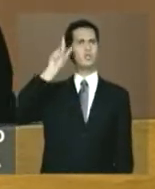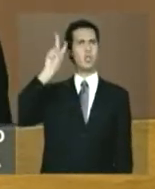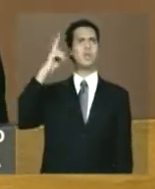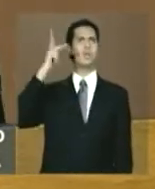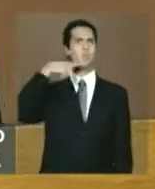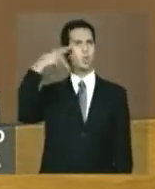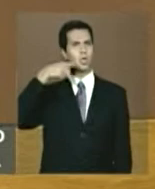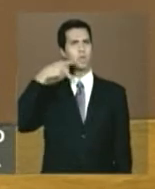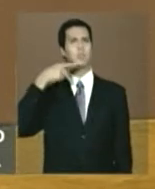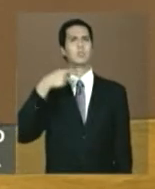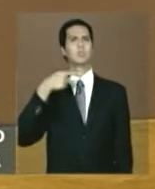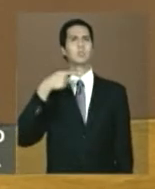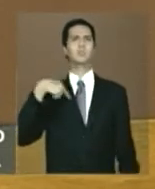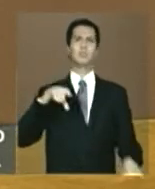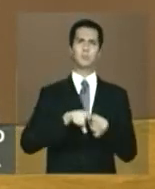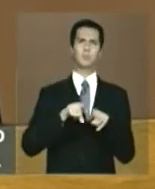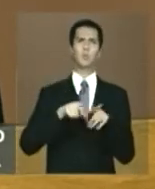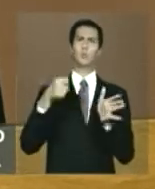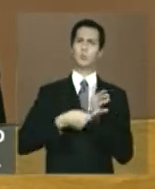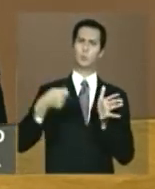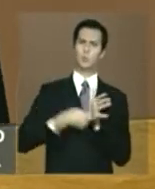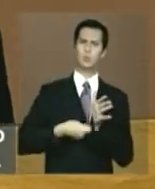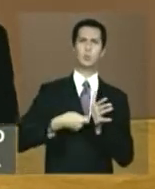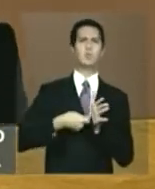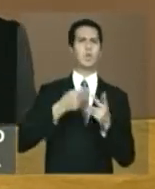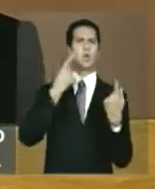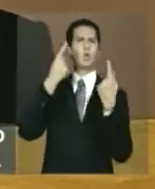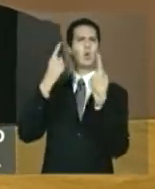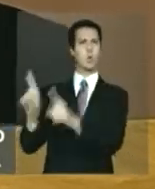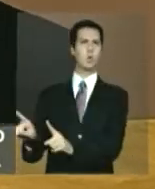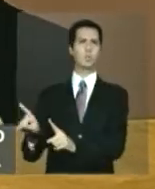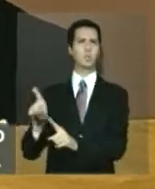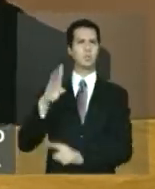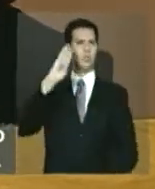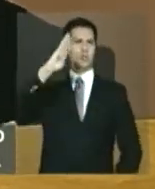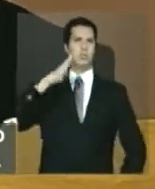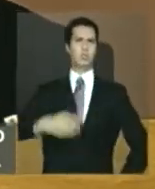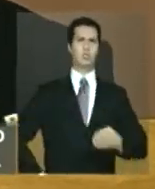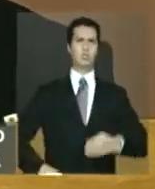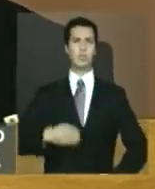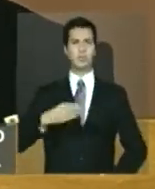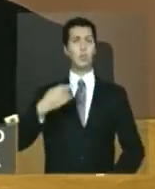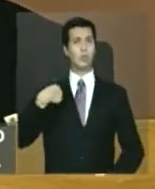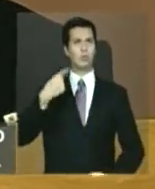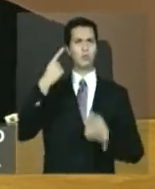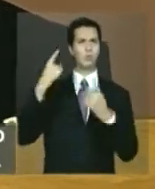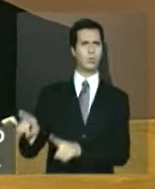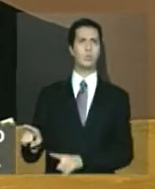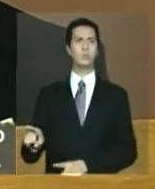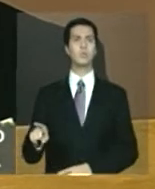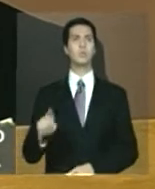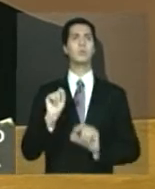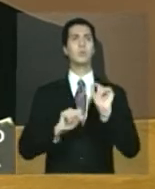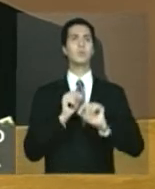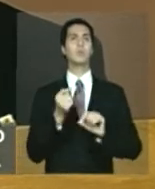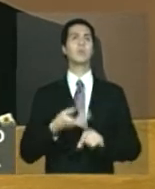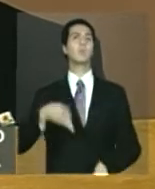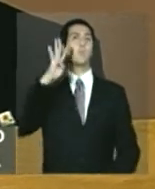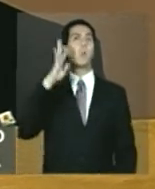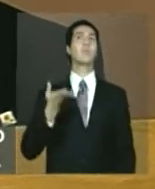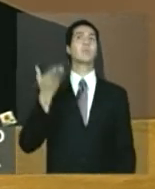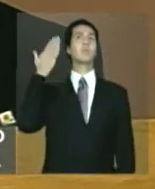política e de luta contra a ditadura militar da de quarta-feira